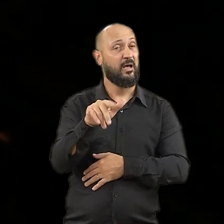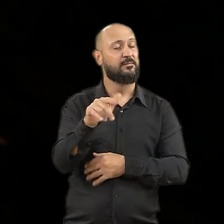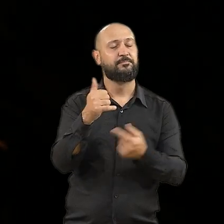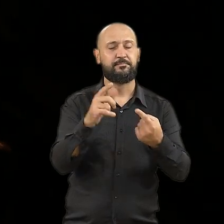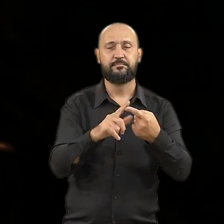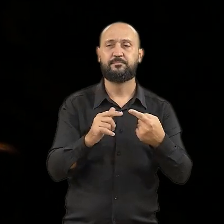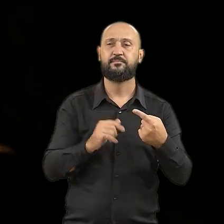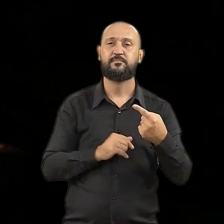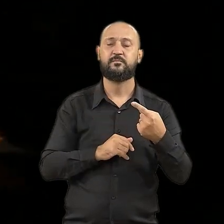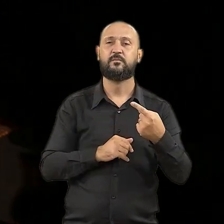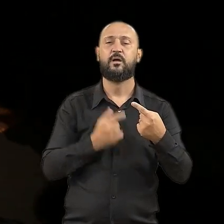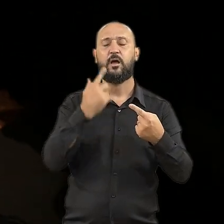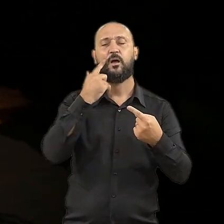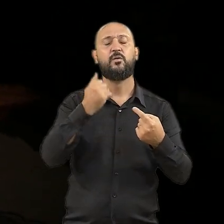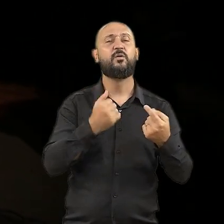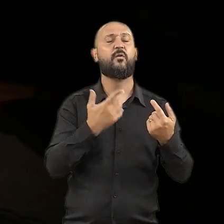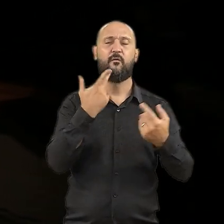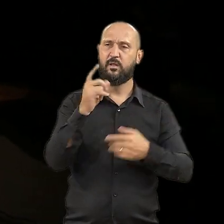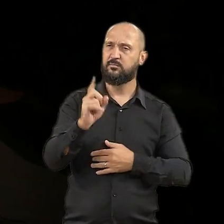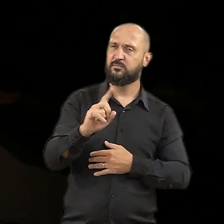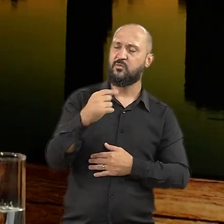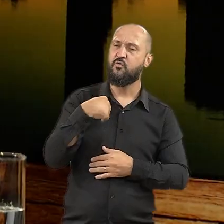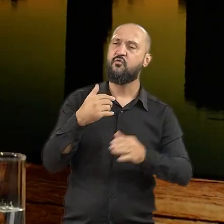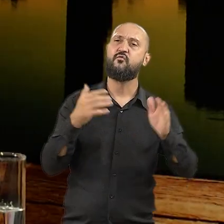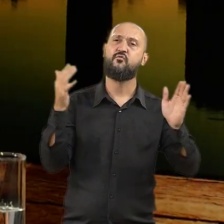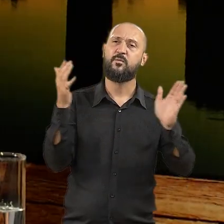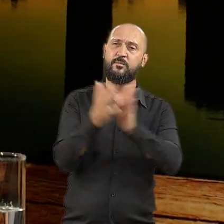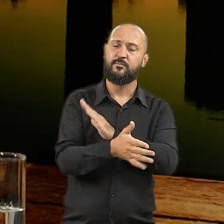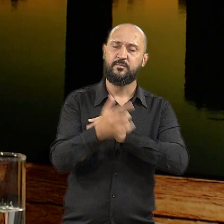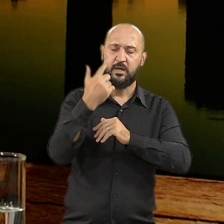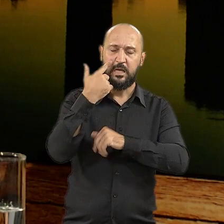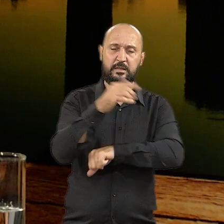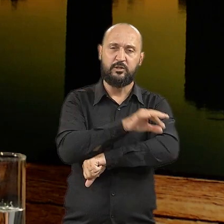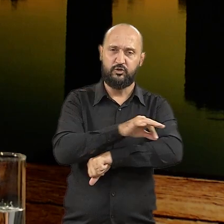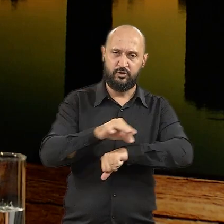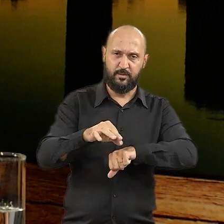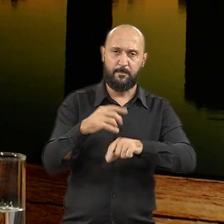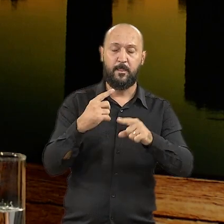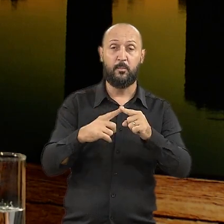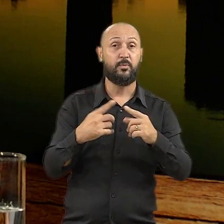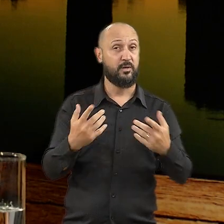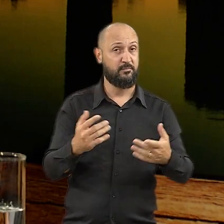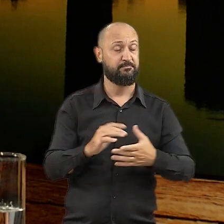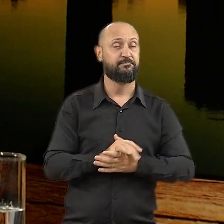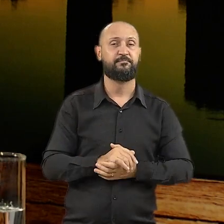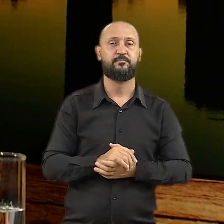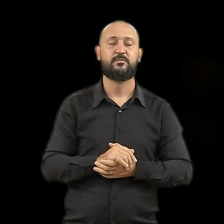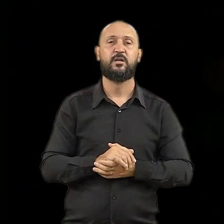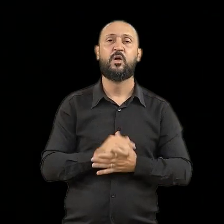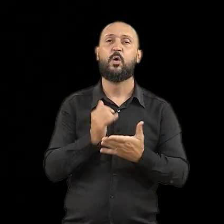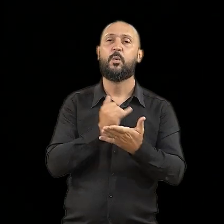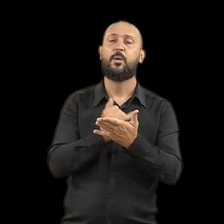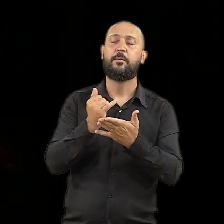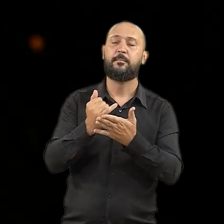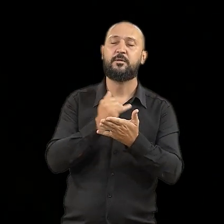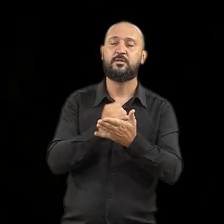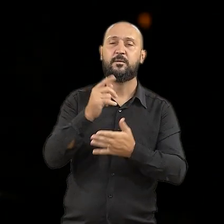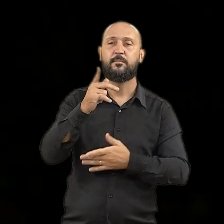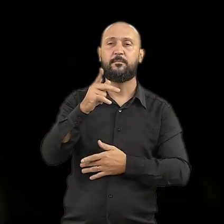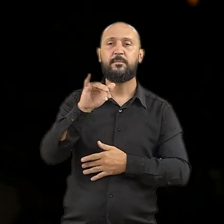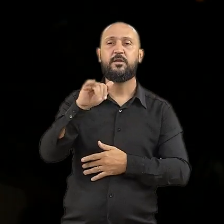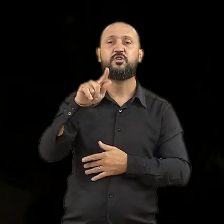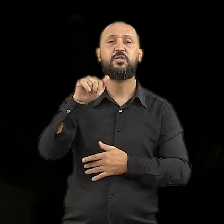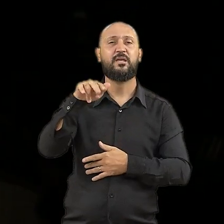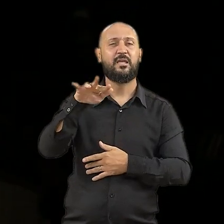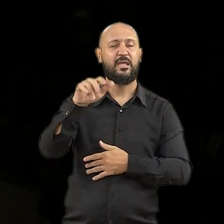o encanto te pegou. Aí eu falei, não, eu vou sair da engenharia um pouco, porque é o seguinte, eu me inscrevi para o